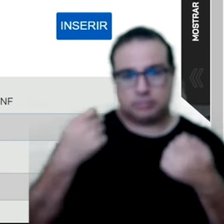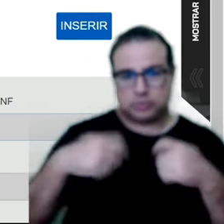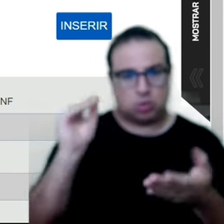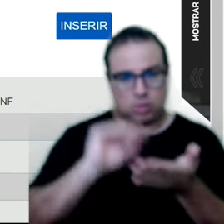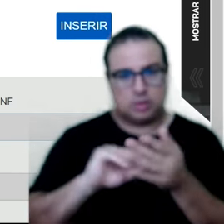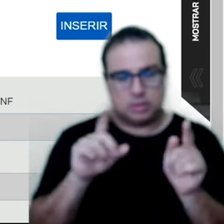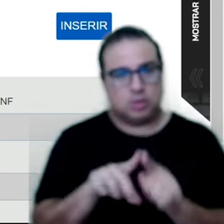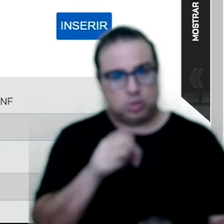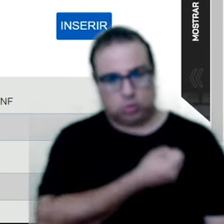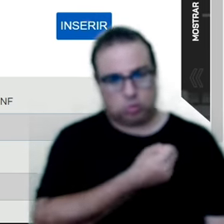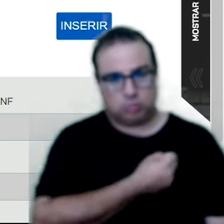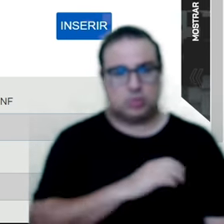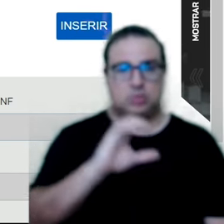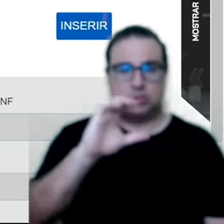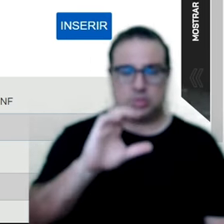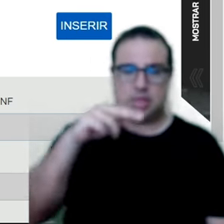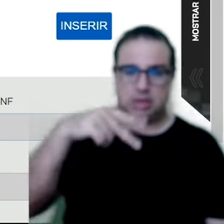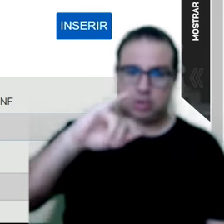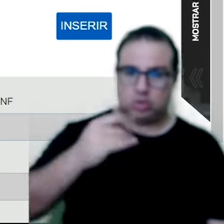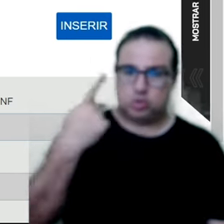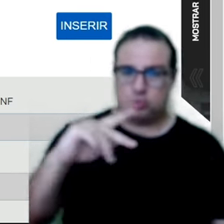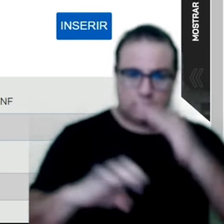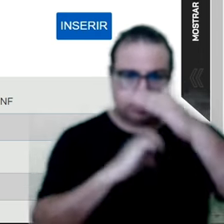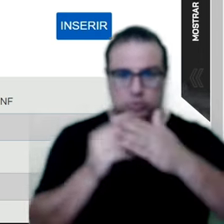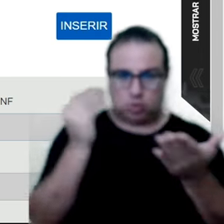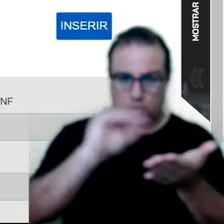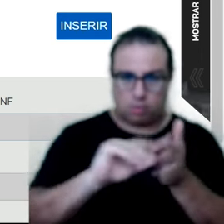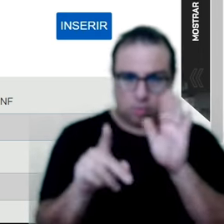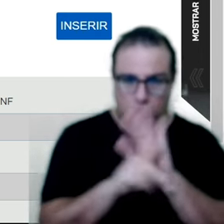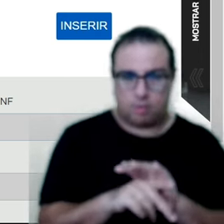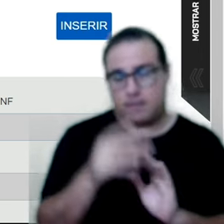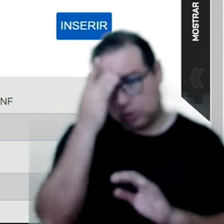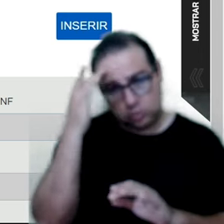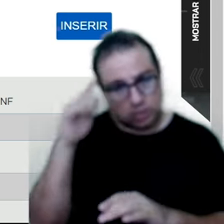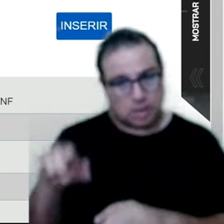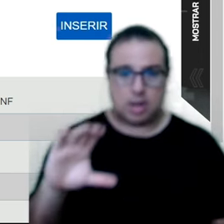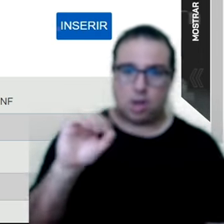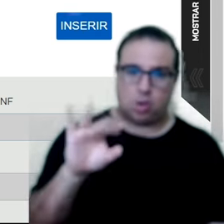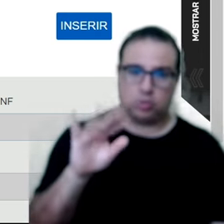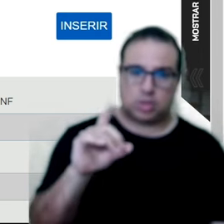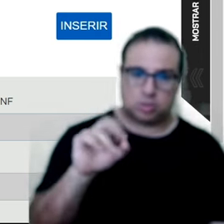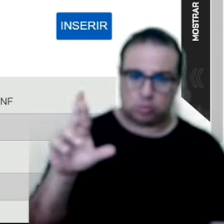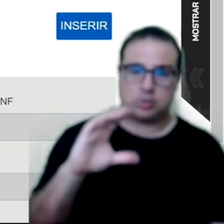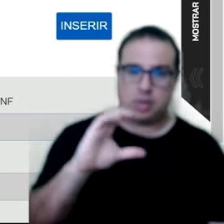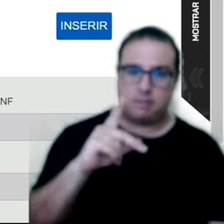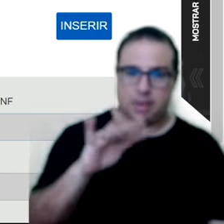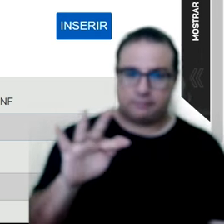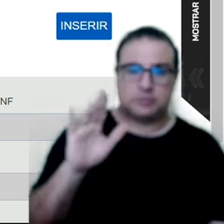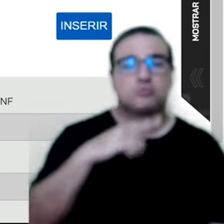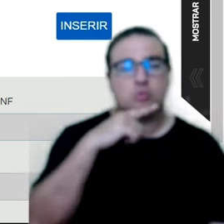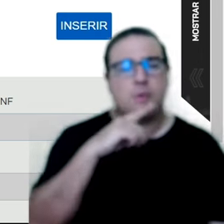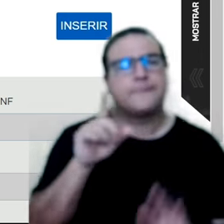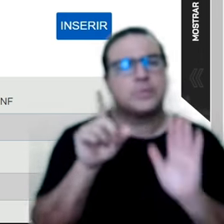não precisa colocar aqui número do se npj da sua empresa né você vai colocar o CNPJ do seu contador ou do CPF do contador gerou uma